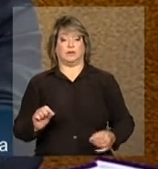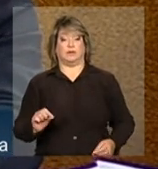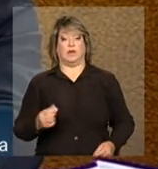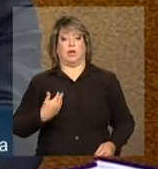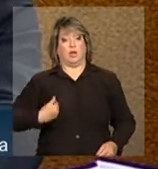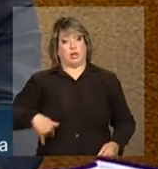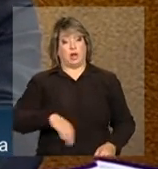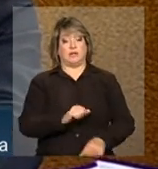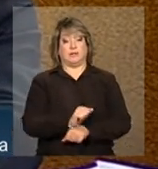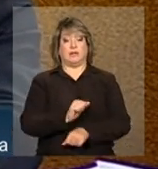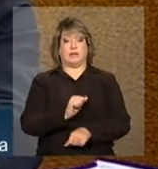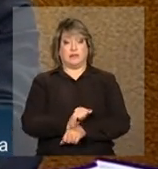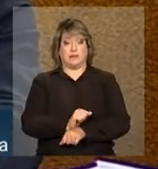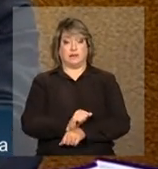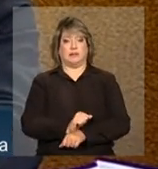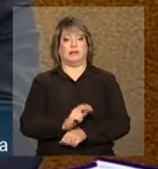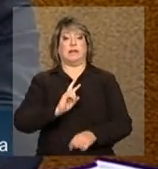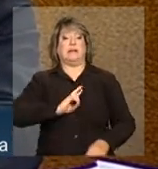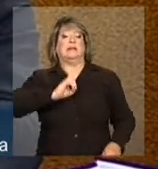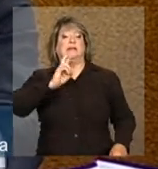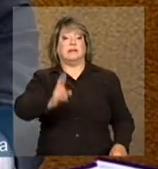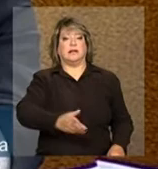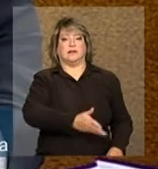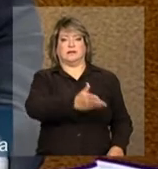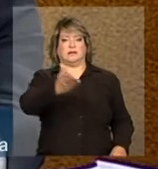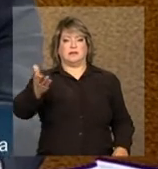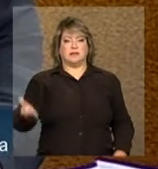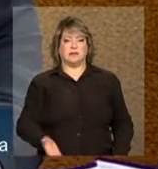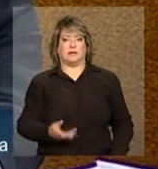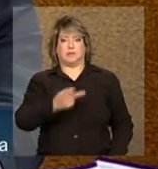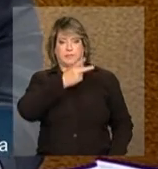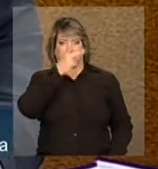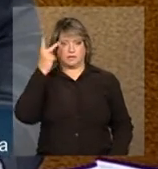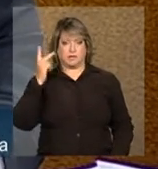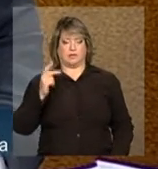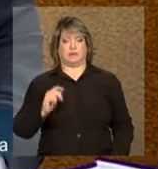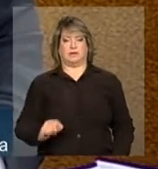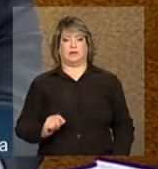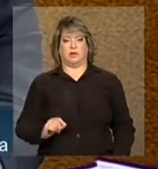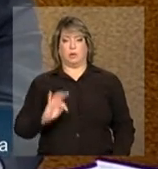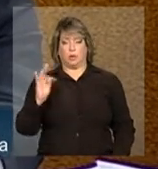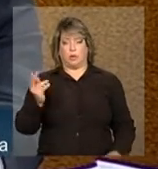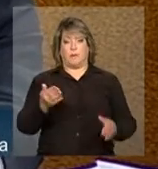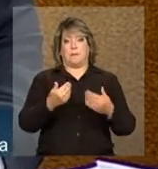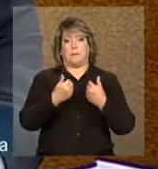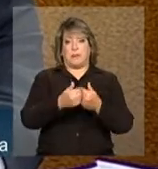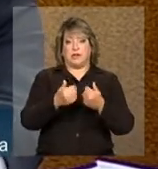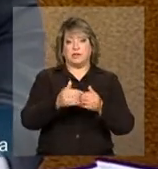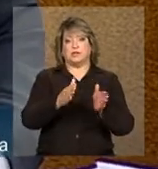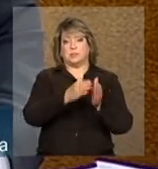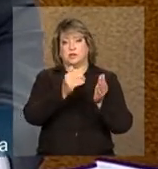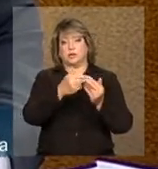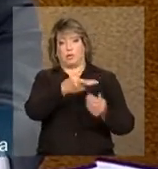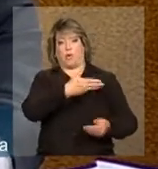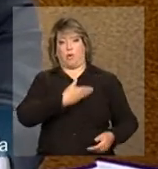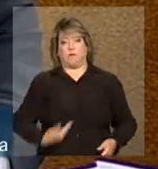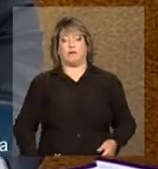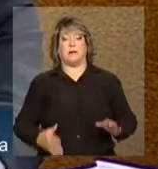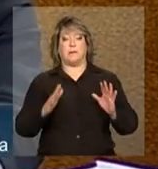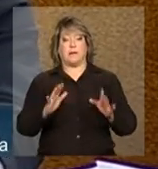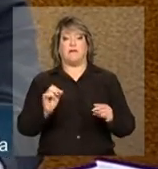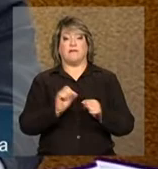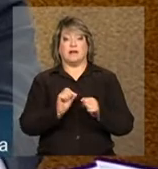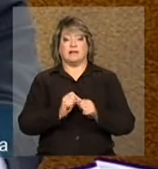gente espera não só dar um retorno pragmático às manifestações que aconteceram, mas fazer com que